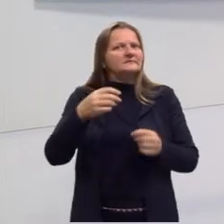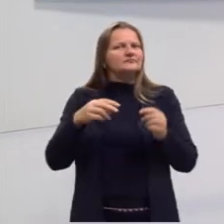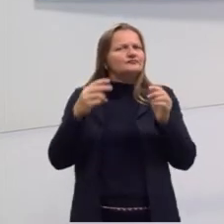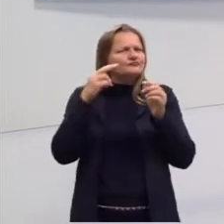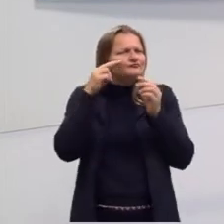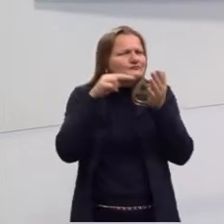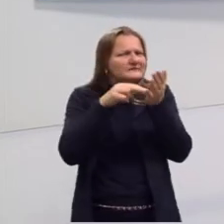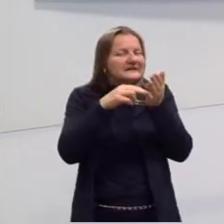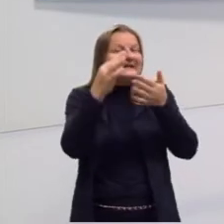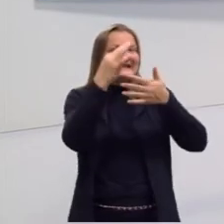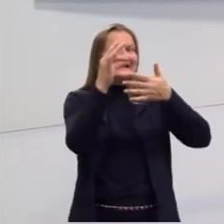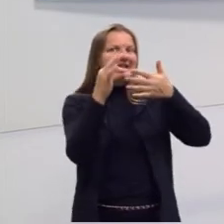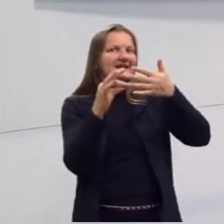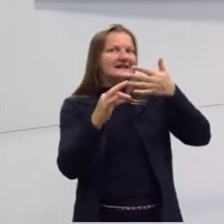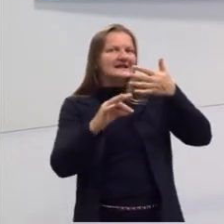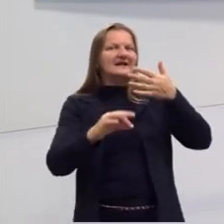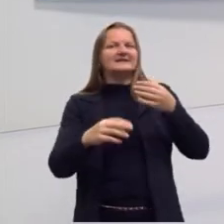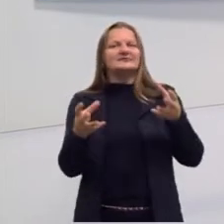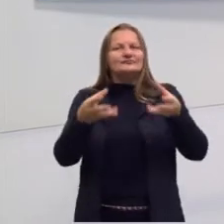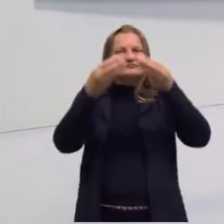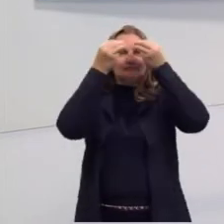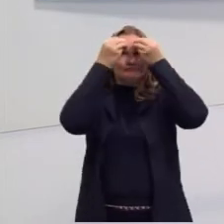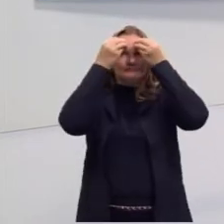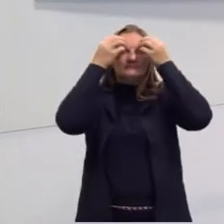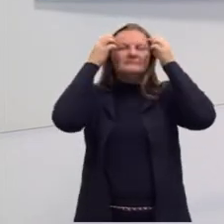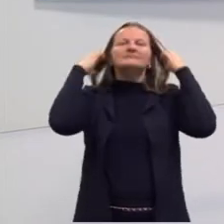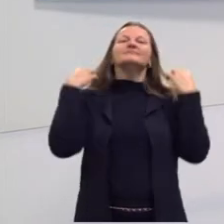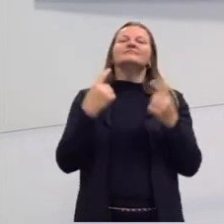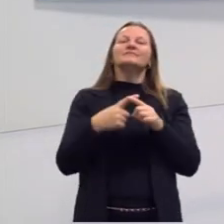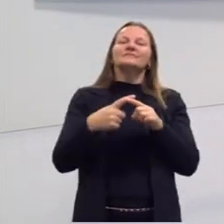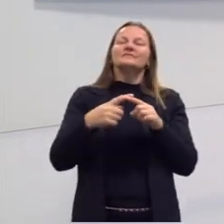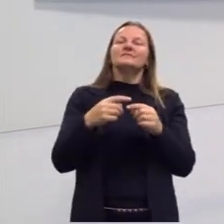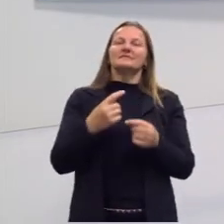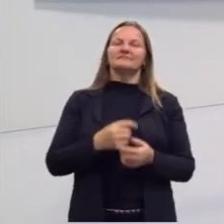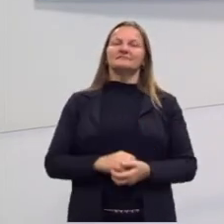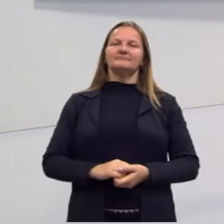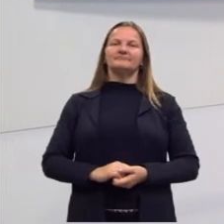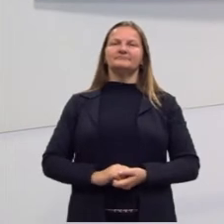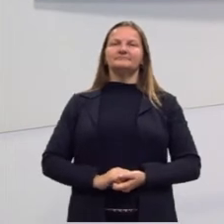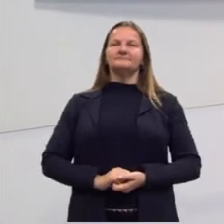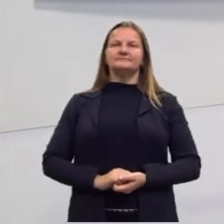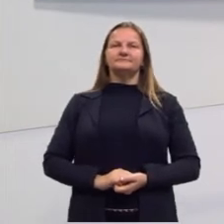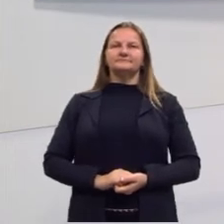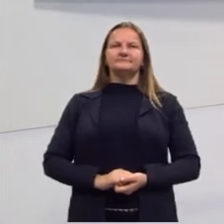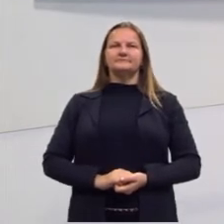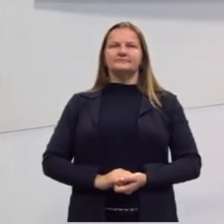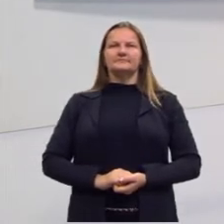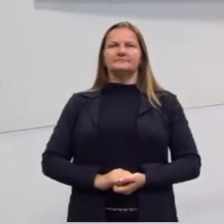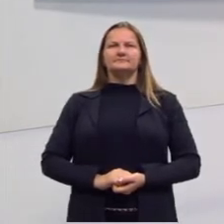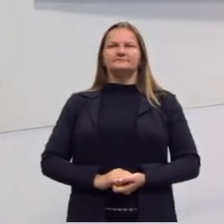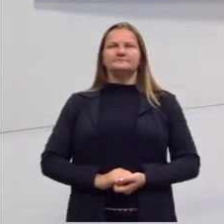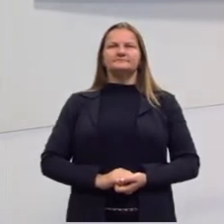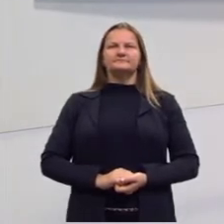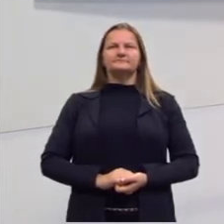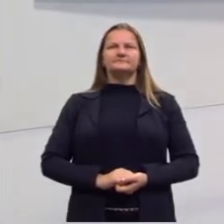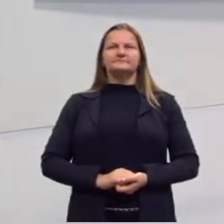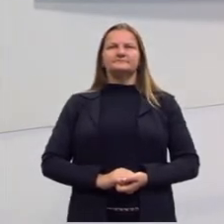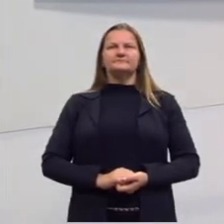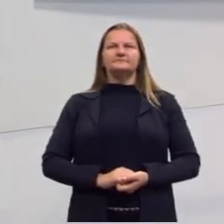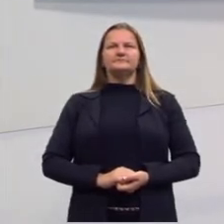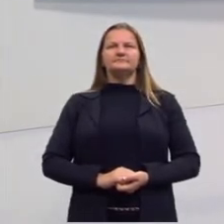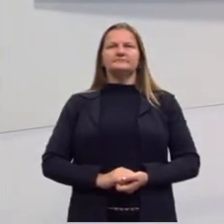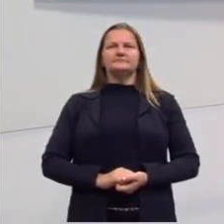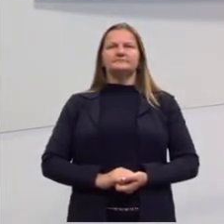voltagem né Vai estar associado então aquele outro símbolo da Lady on Tá certo bom então a gente pode